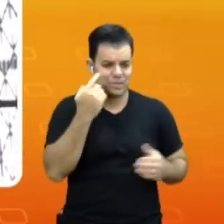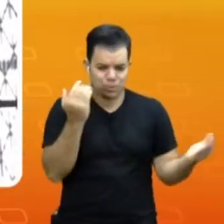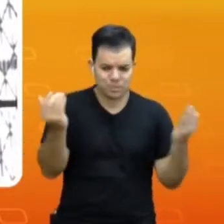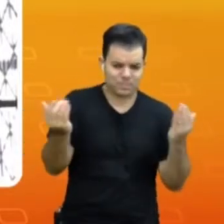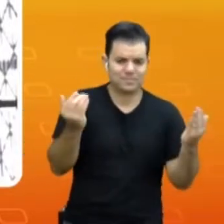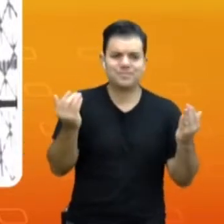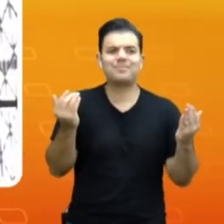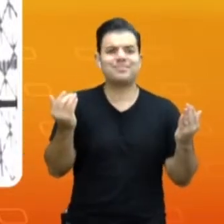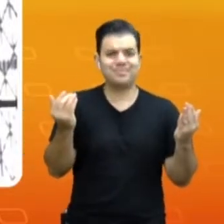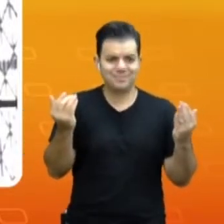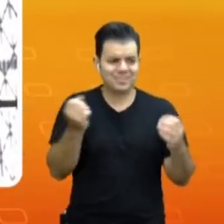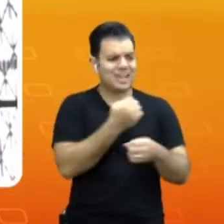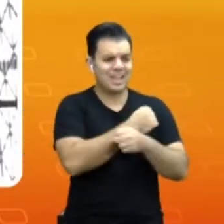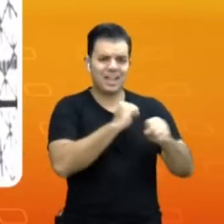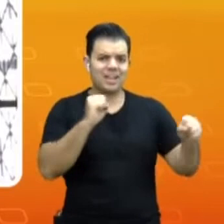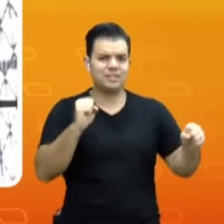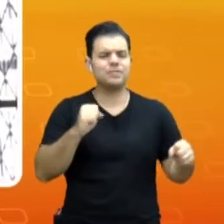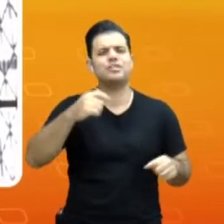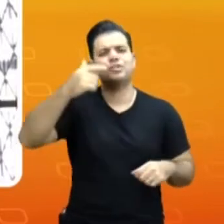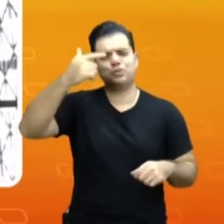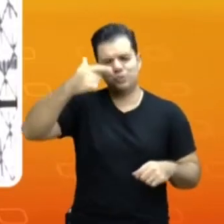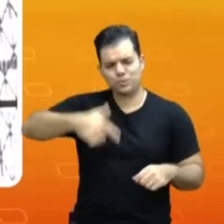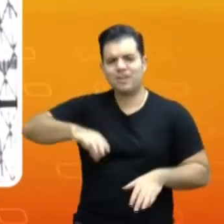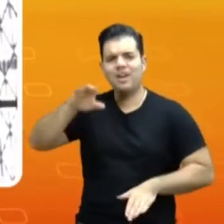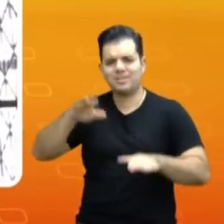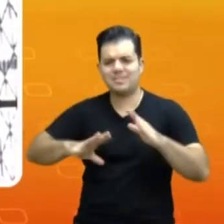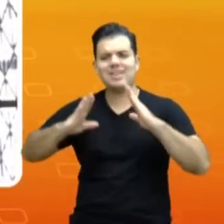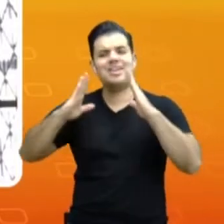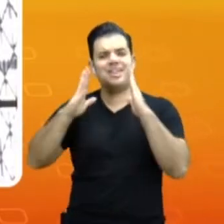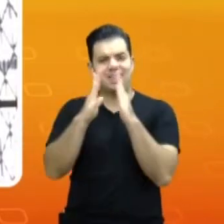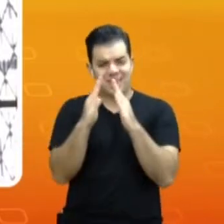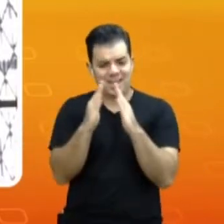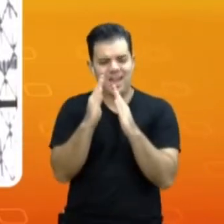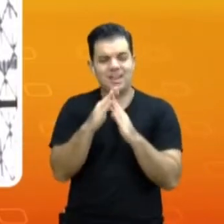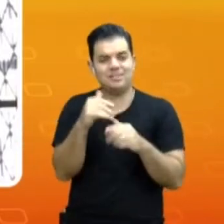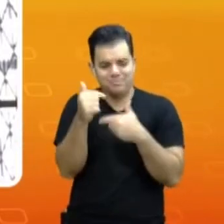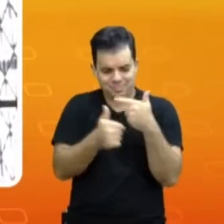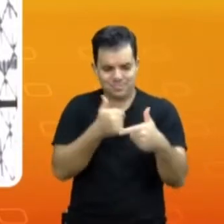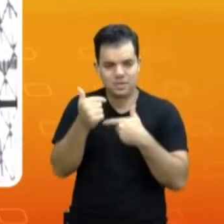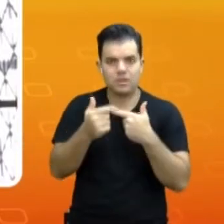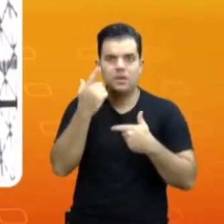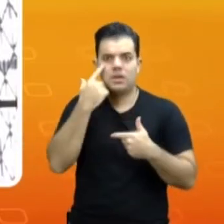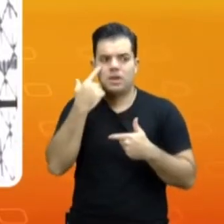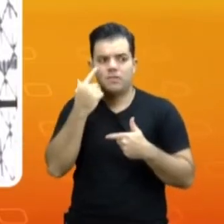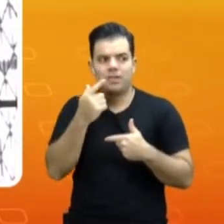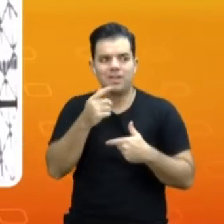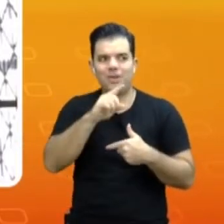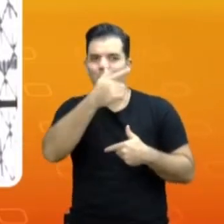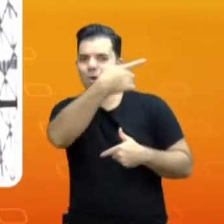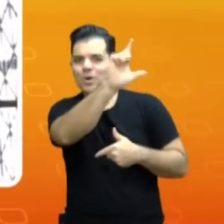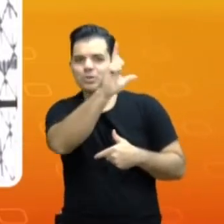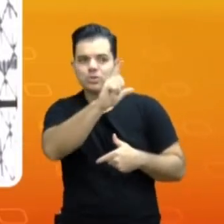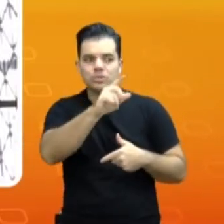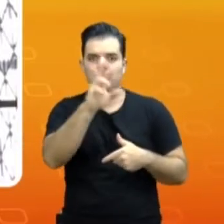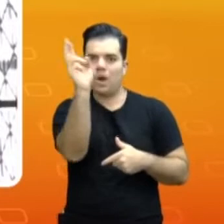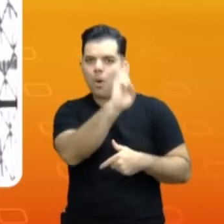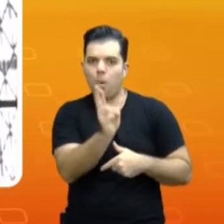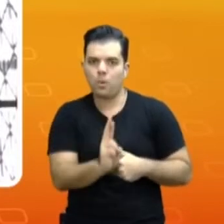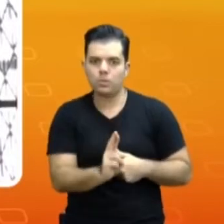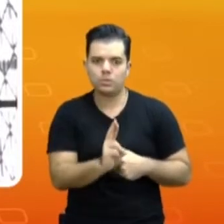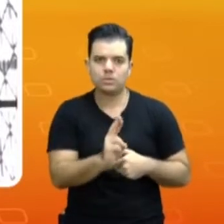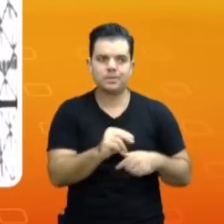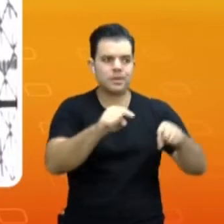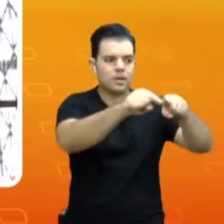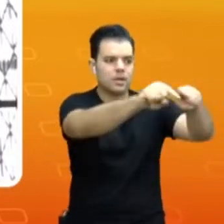comparação justa, porque, né, de novo, estávamos aqui dentro de casa, mas se eu comparar com a Rússia, na Rússia a gente tinha uma área do IBC